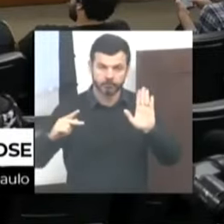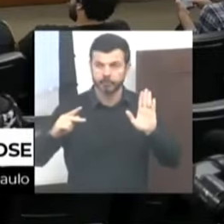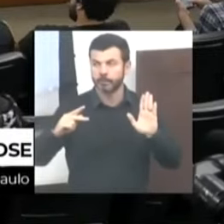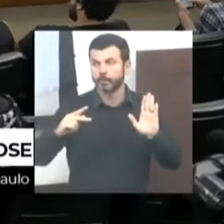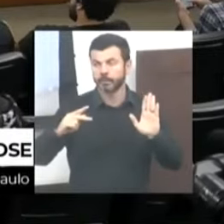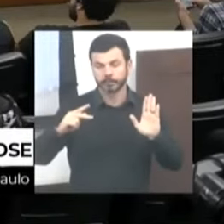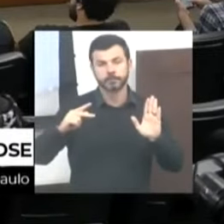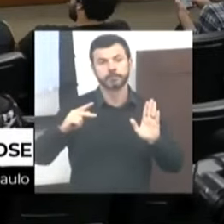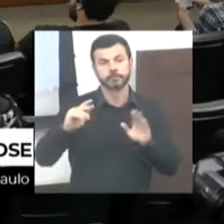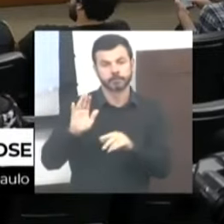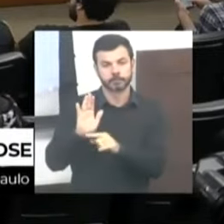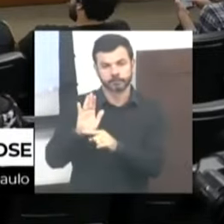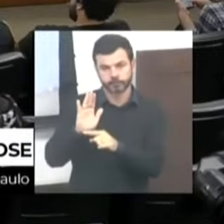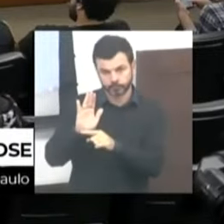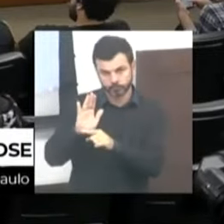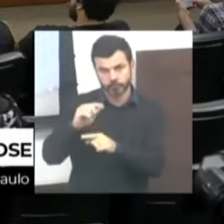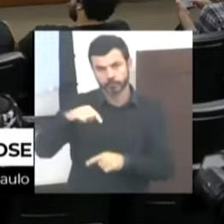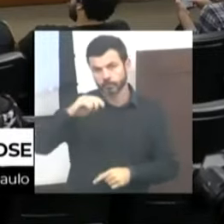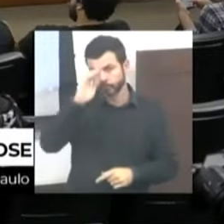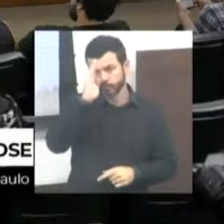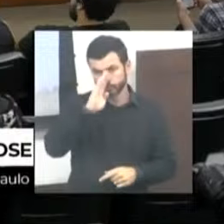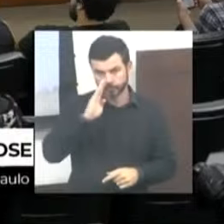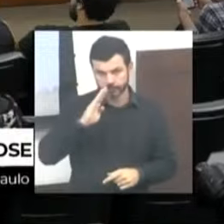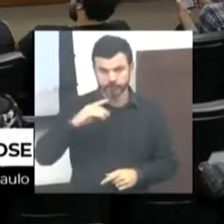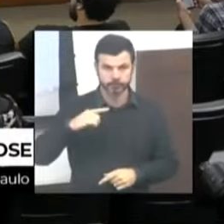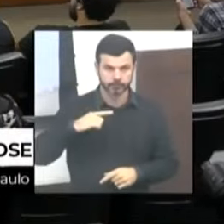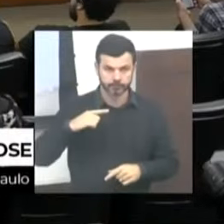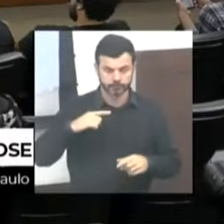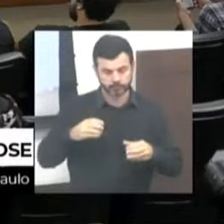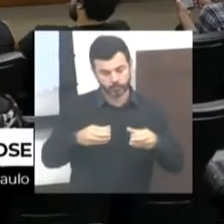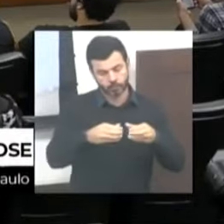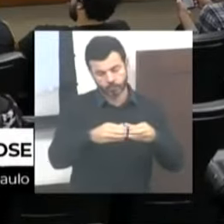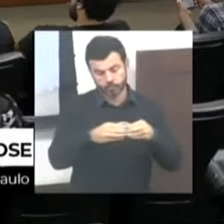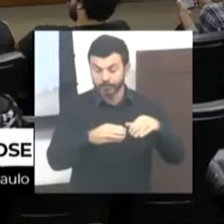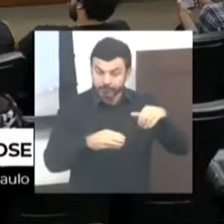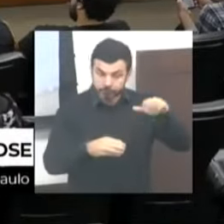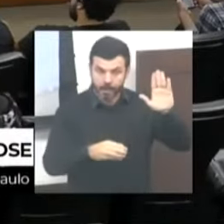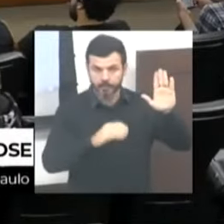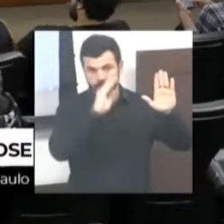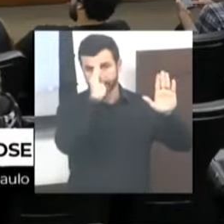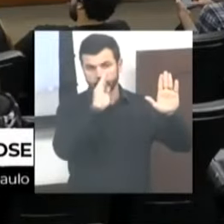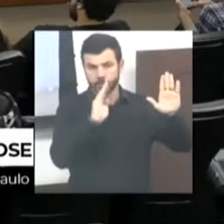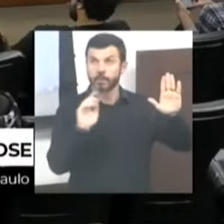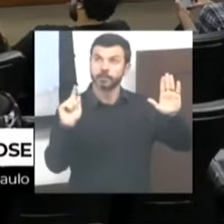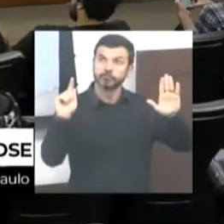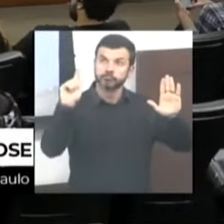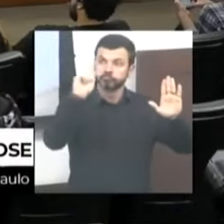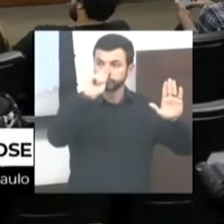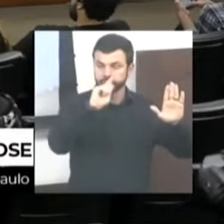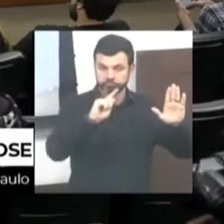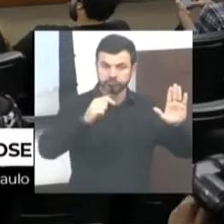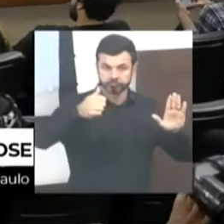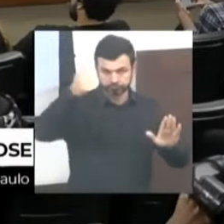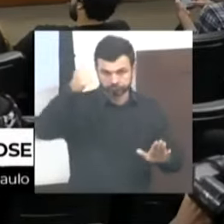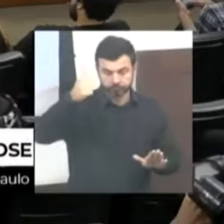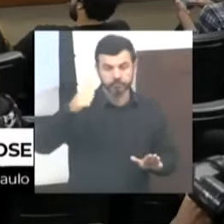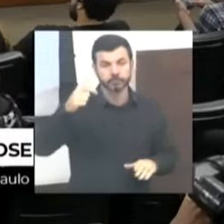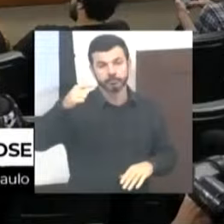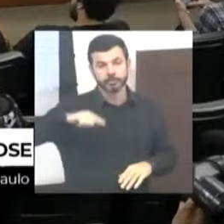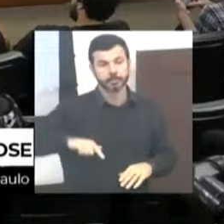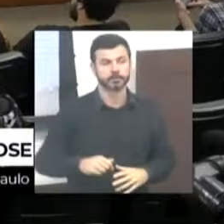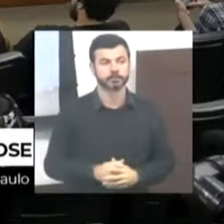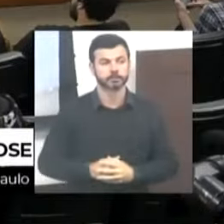1/3 das preps iniciadas eh no país né né Ah bem como também a gente